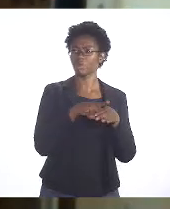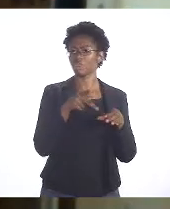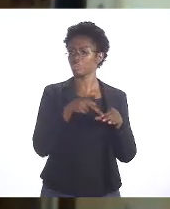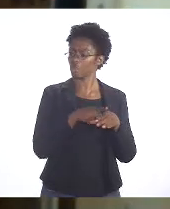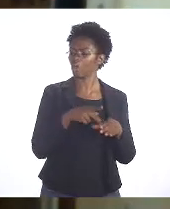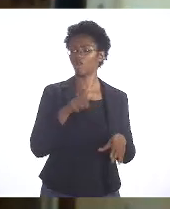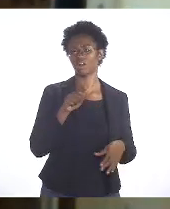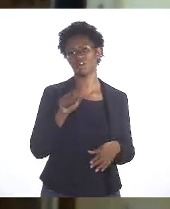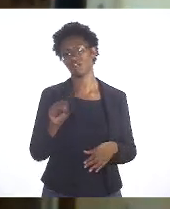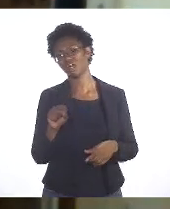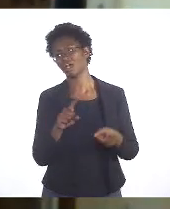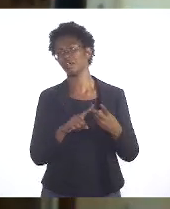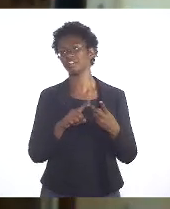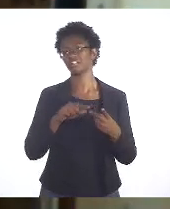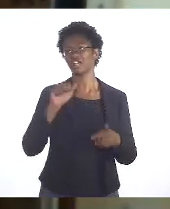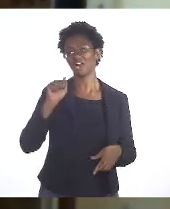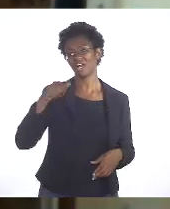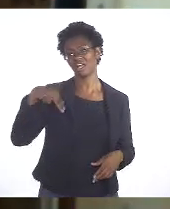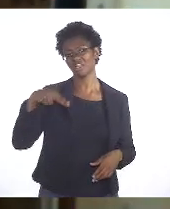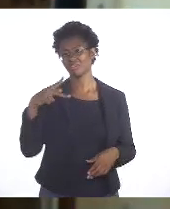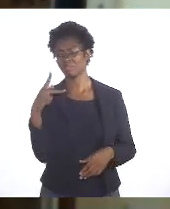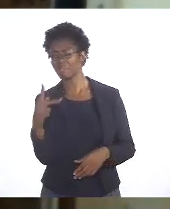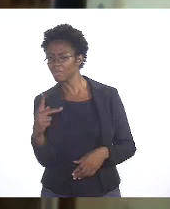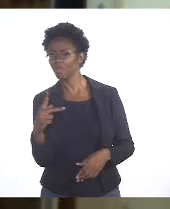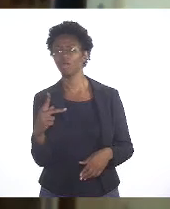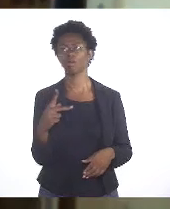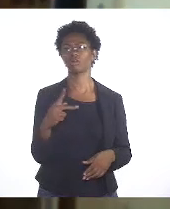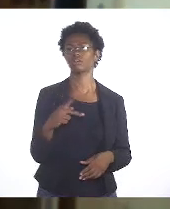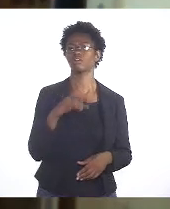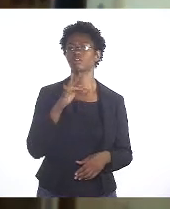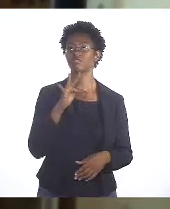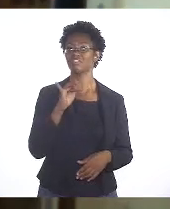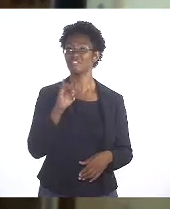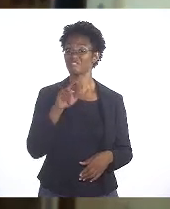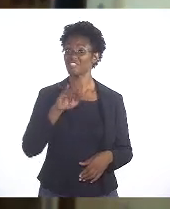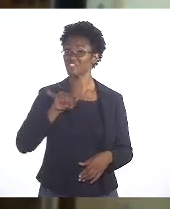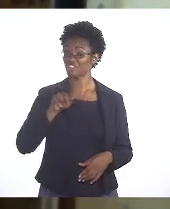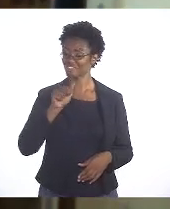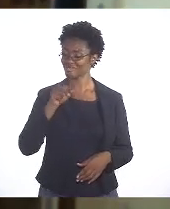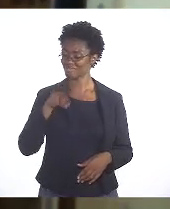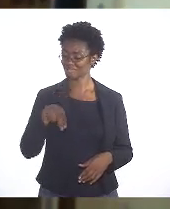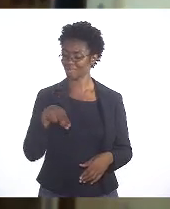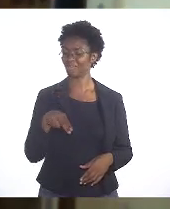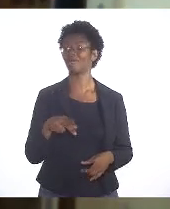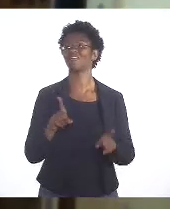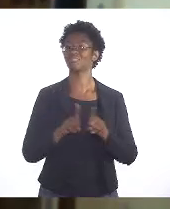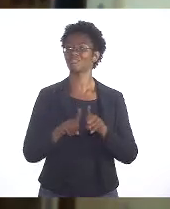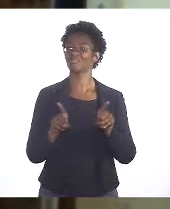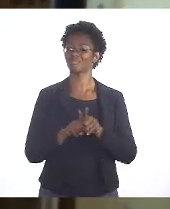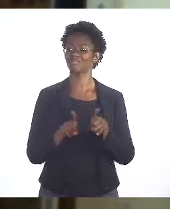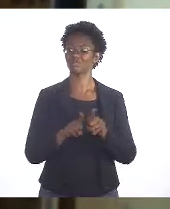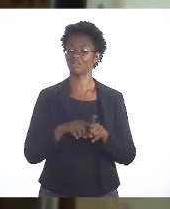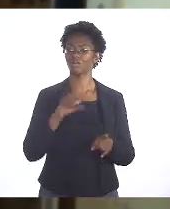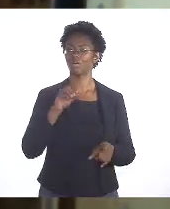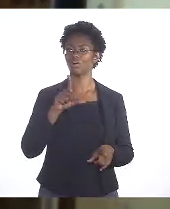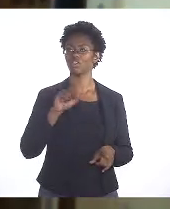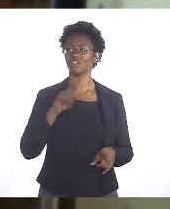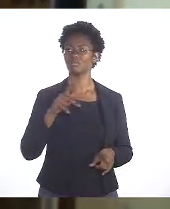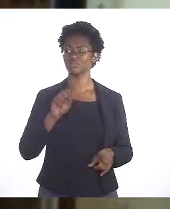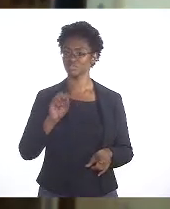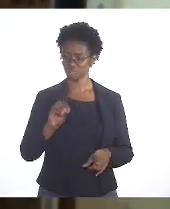gás, Agência Nacional de Petróleo, Firjan e ONIP, senhor